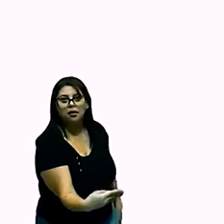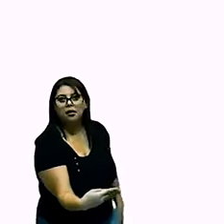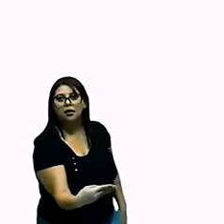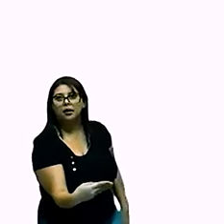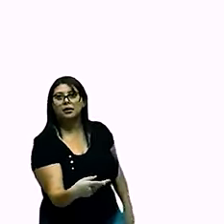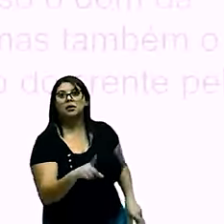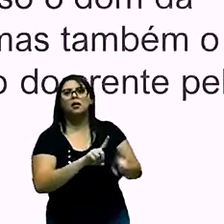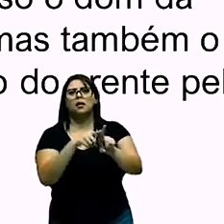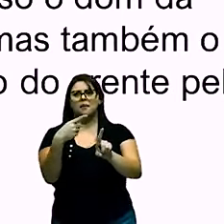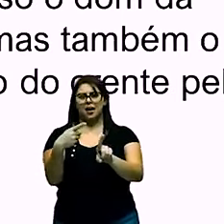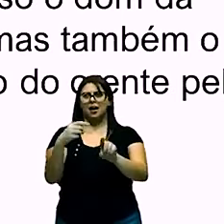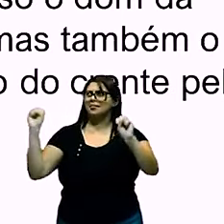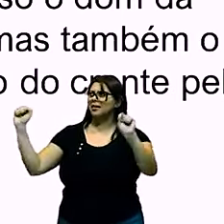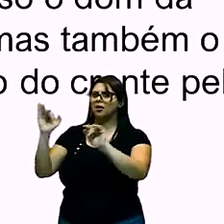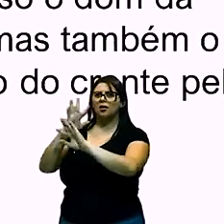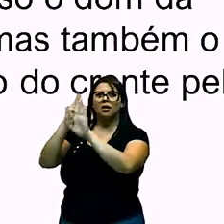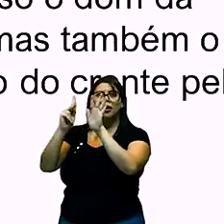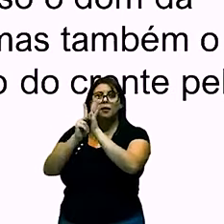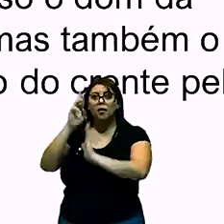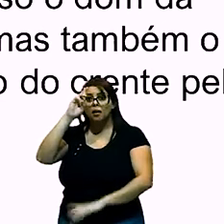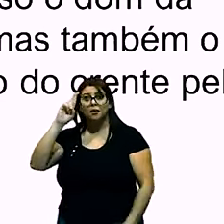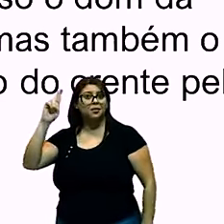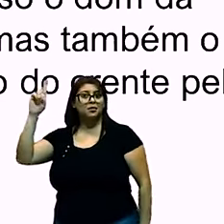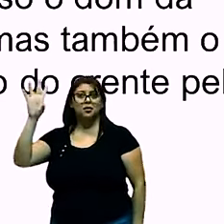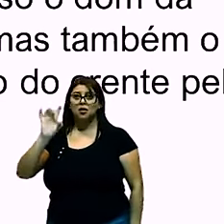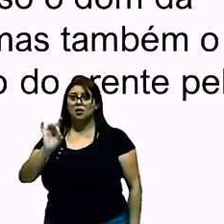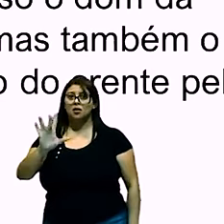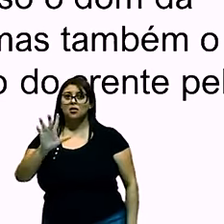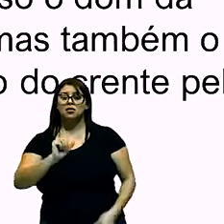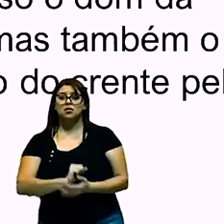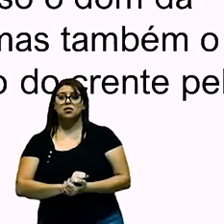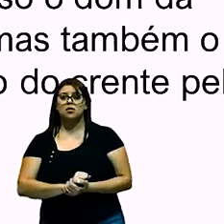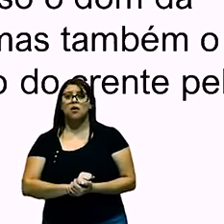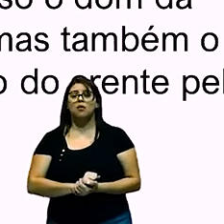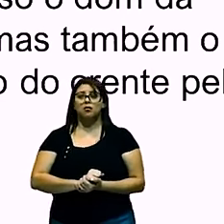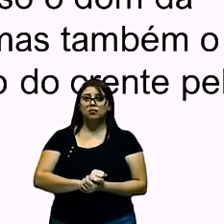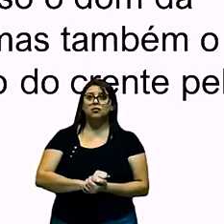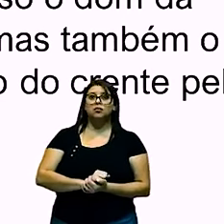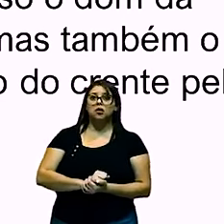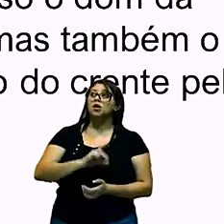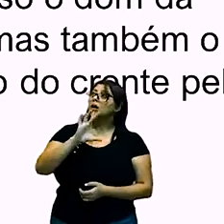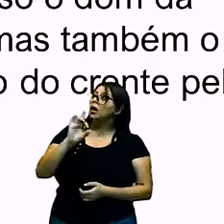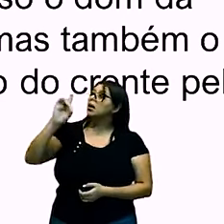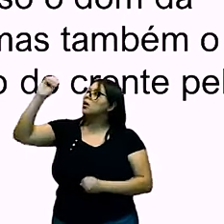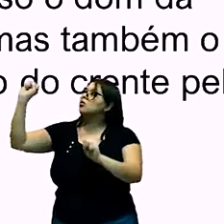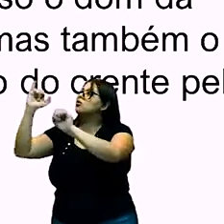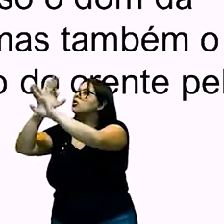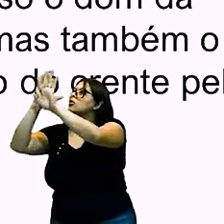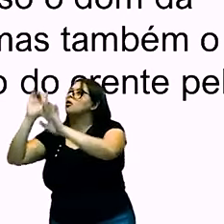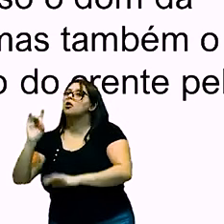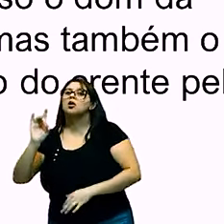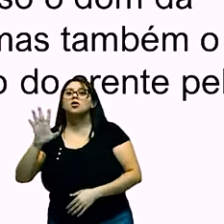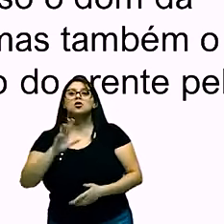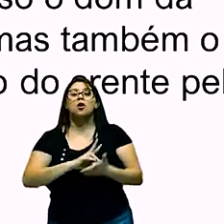glória pertence somente ao Senhor. Mas além disso, com respeito à salvação, somente a Deus glória significa dizer que nós, os